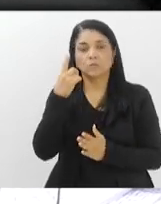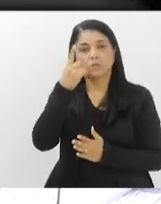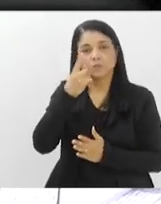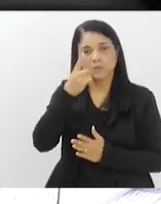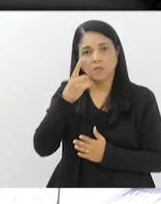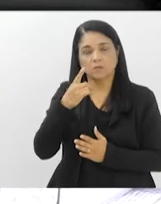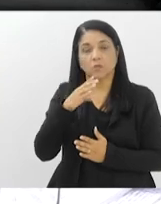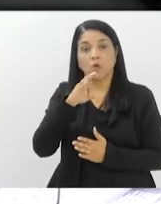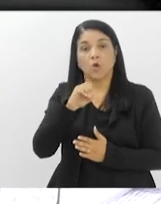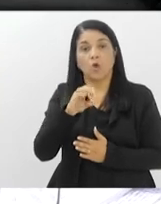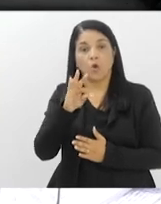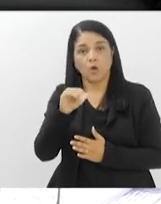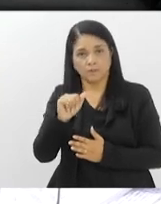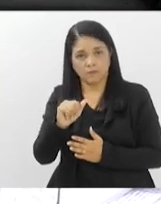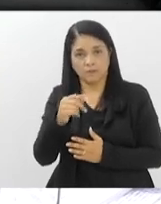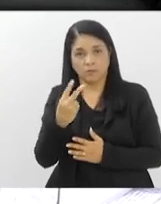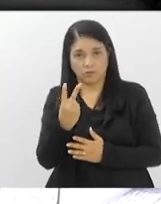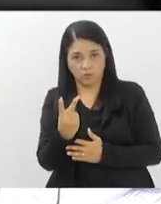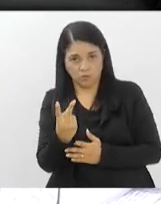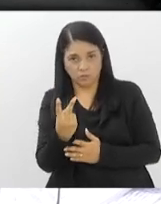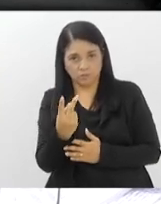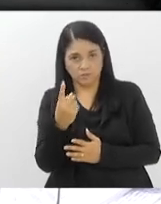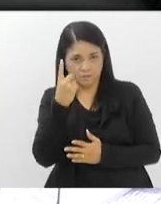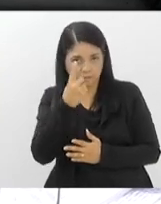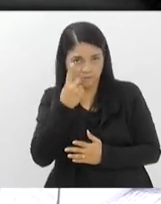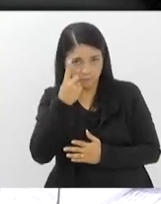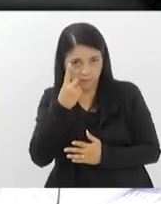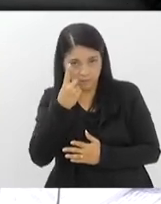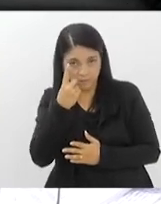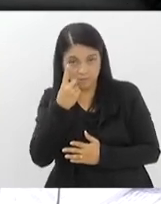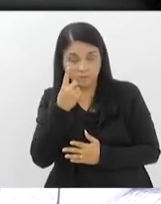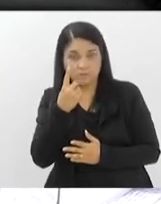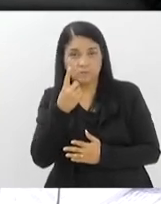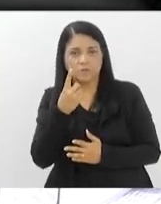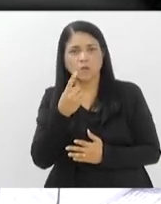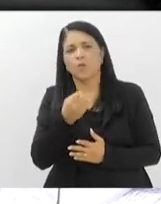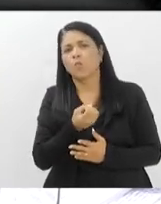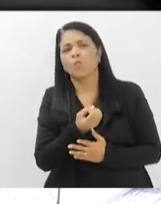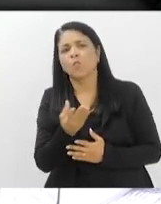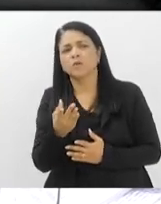cotas de alimentação, o gabinete que tem quantas cotas, não sei de qual é.